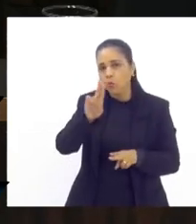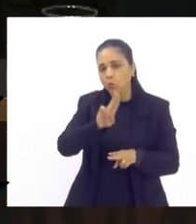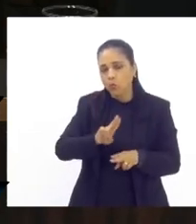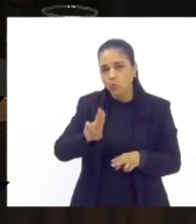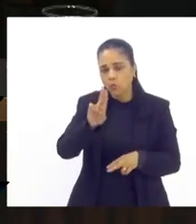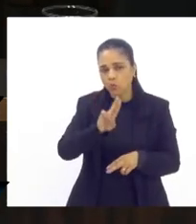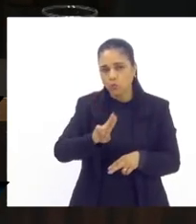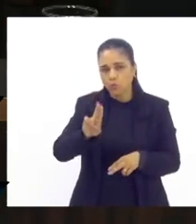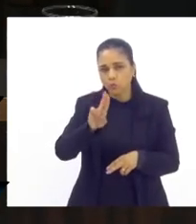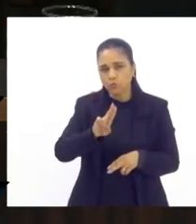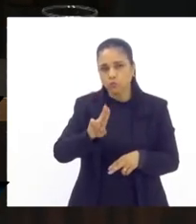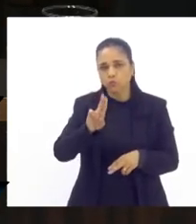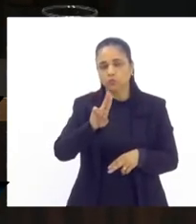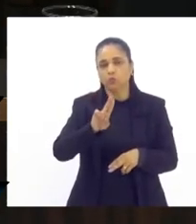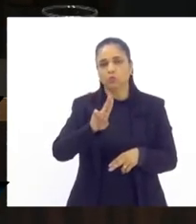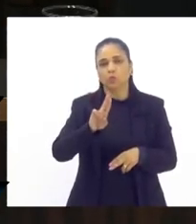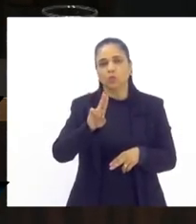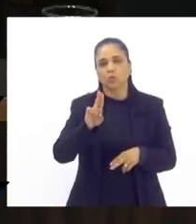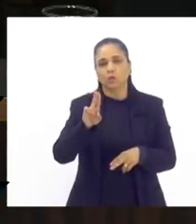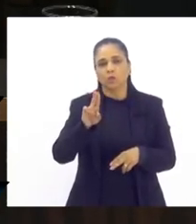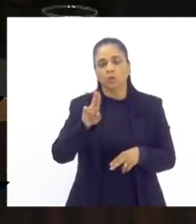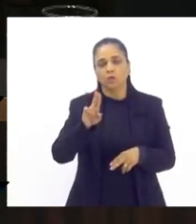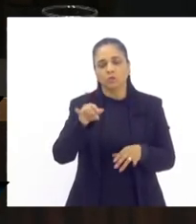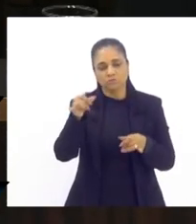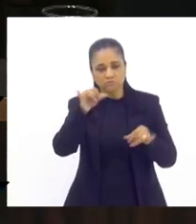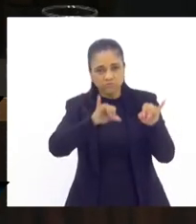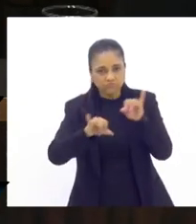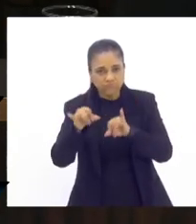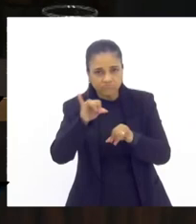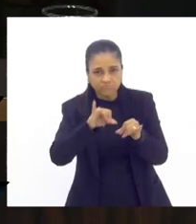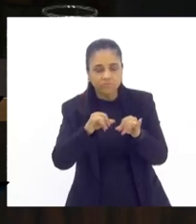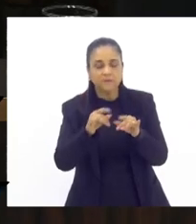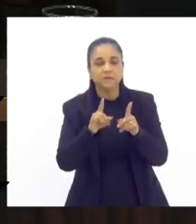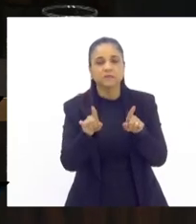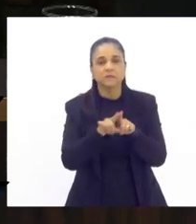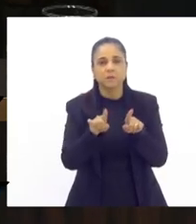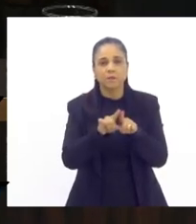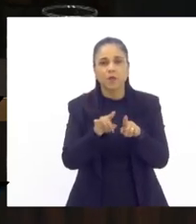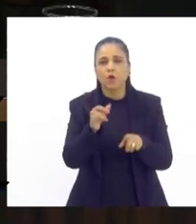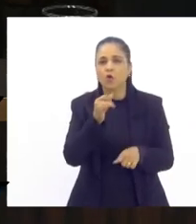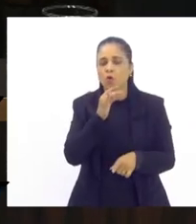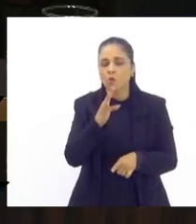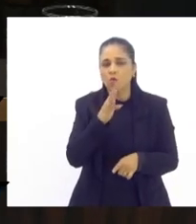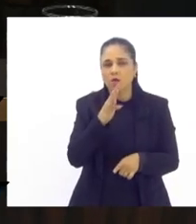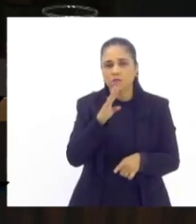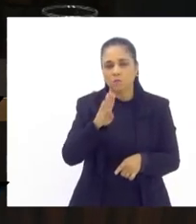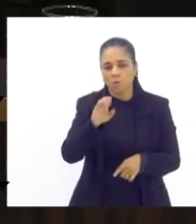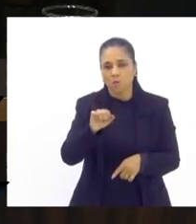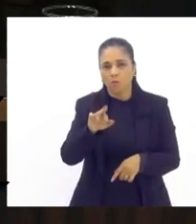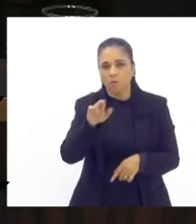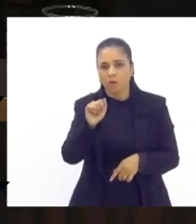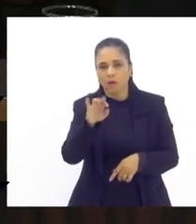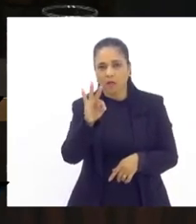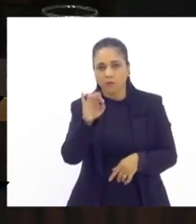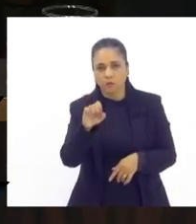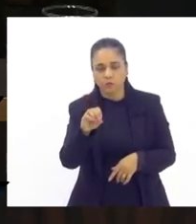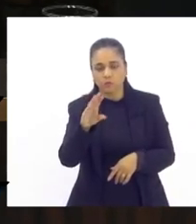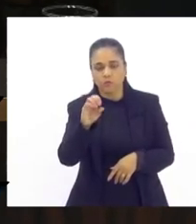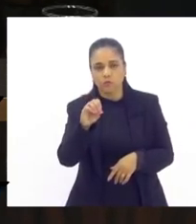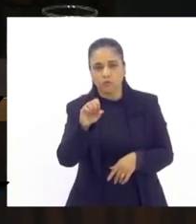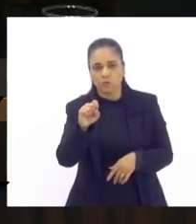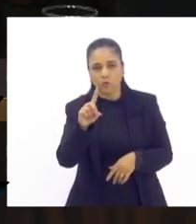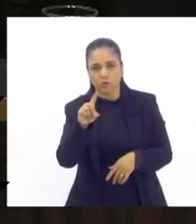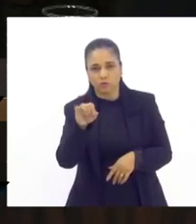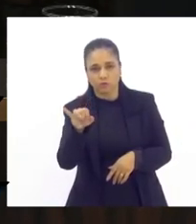substância boráxica, também conhecido como borato de sódio, no âmbito do Estado do Rio de